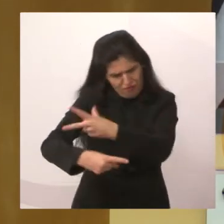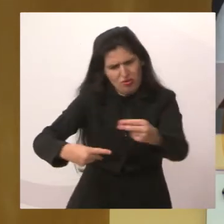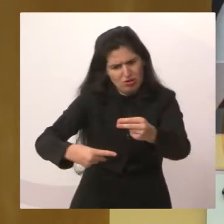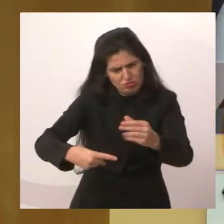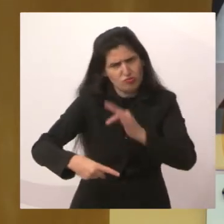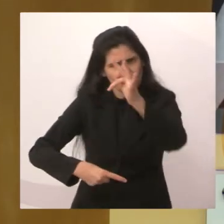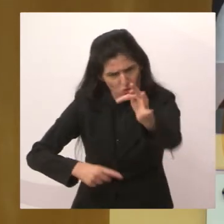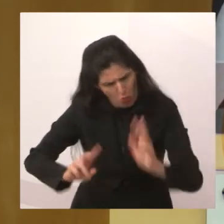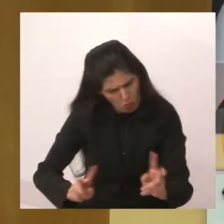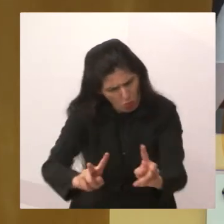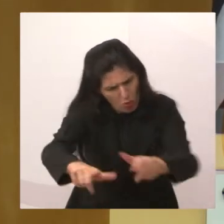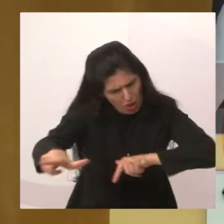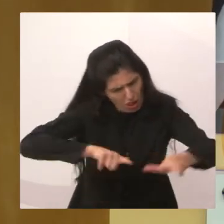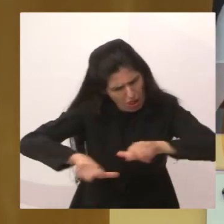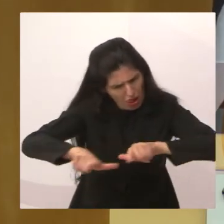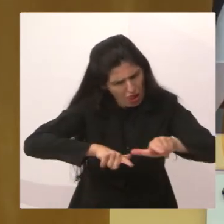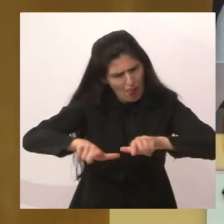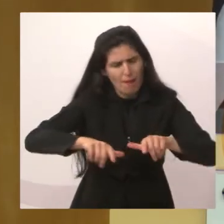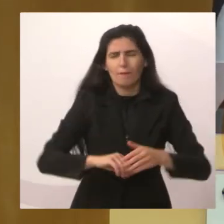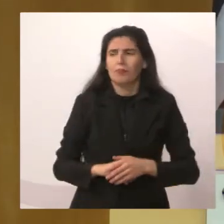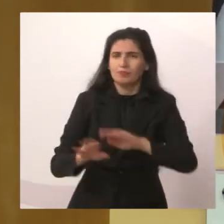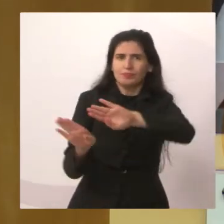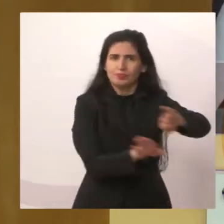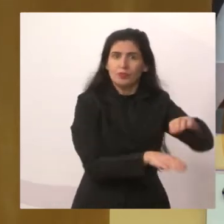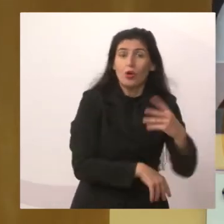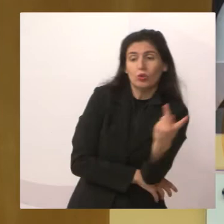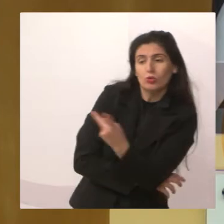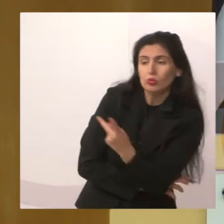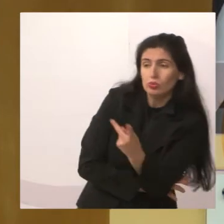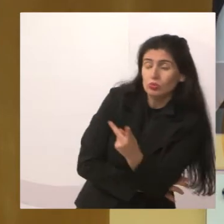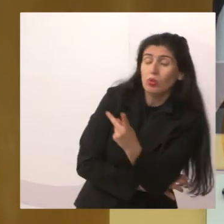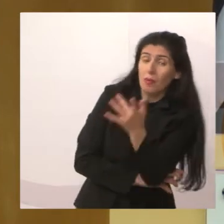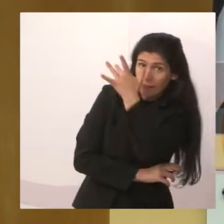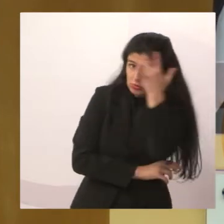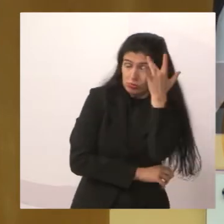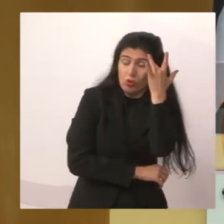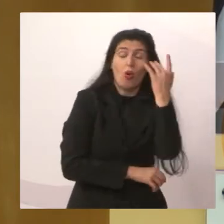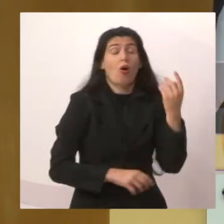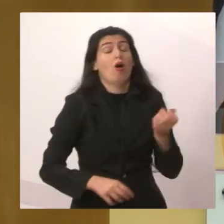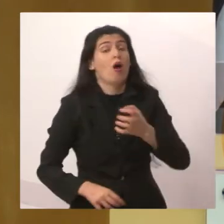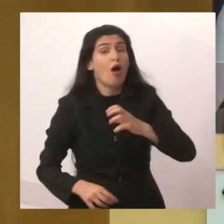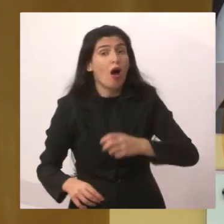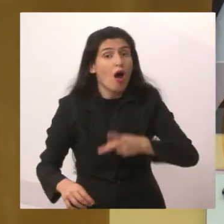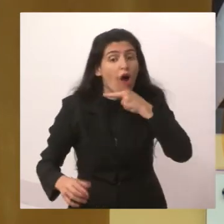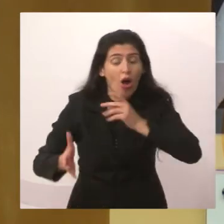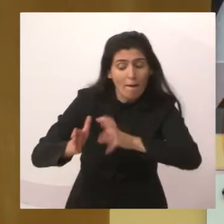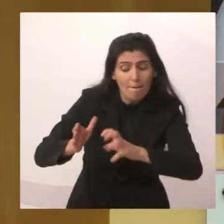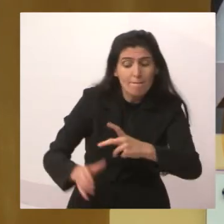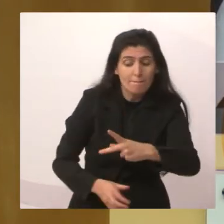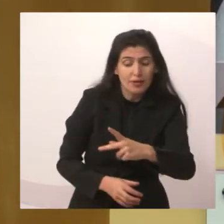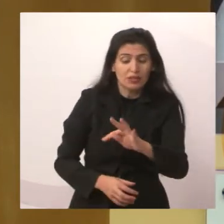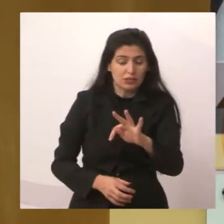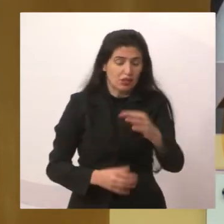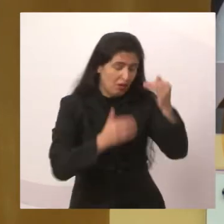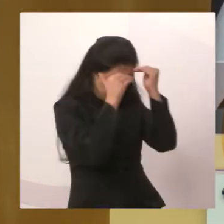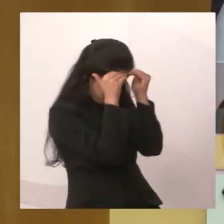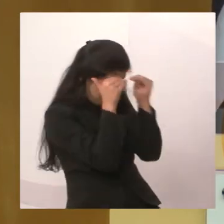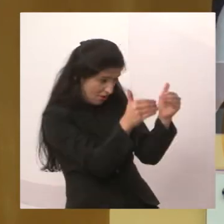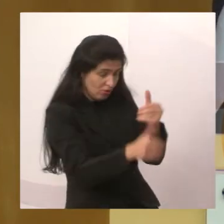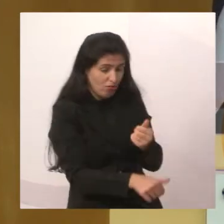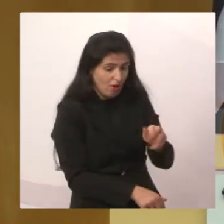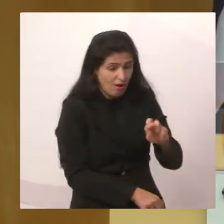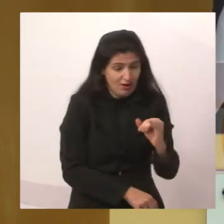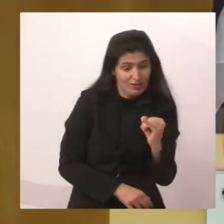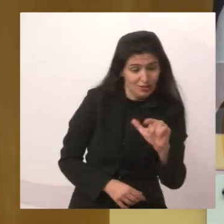temos aqui 2 vereadores hoje do PT, que eu respeito muito, o vereador Arildo, o vereador Luiz